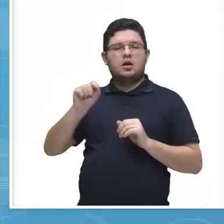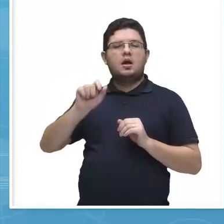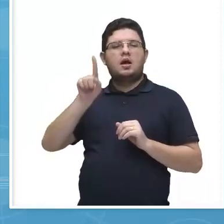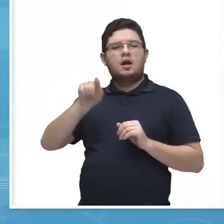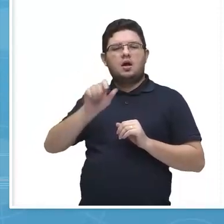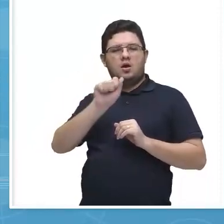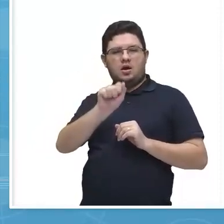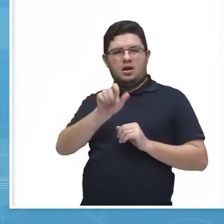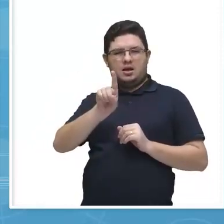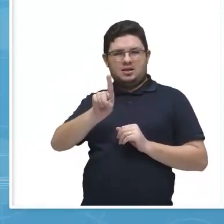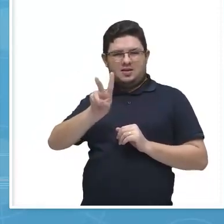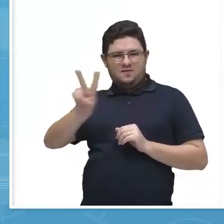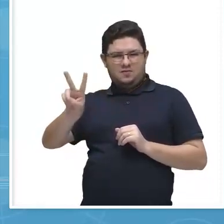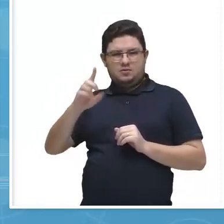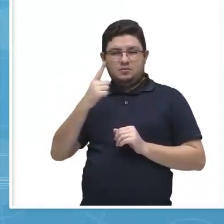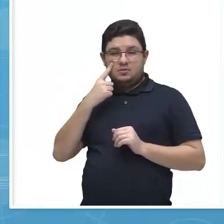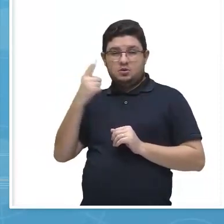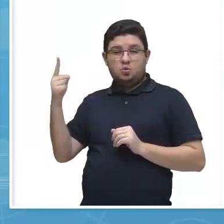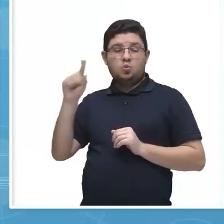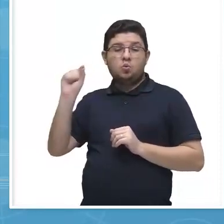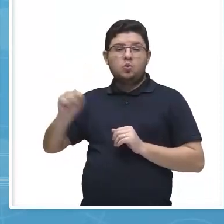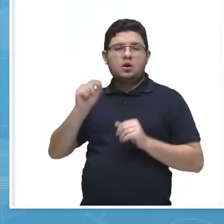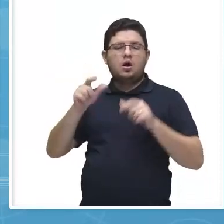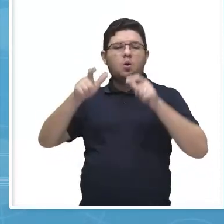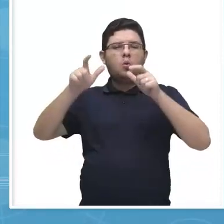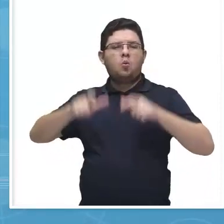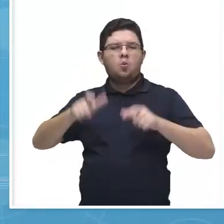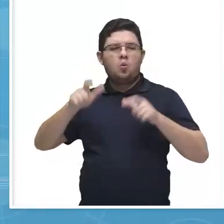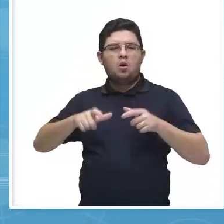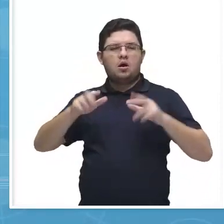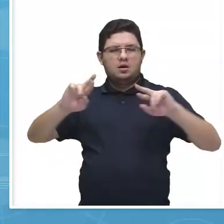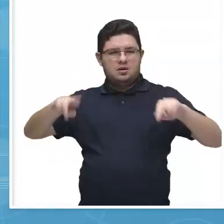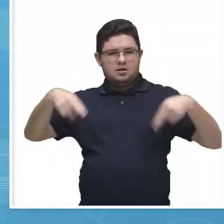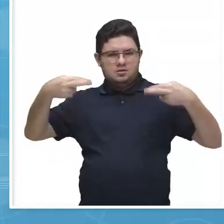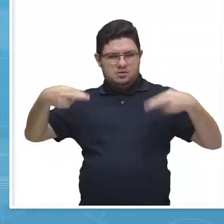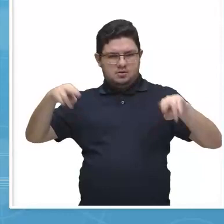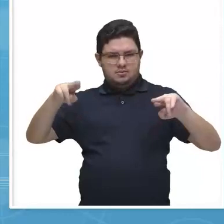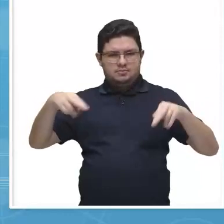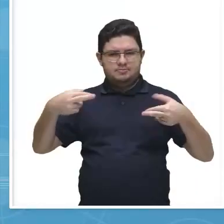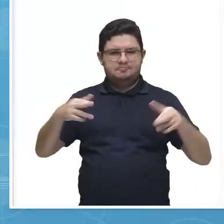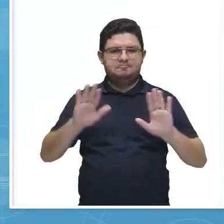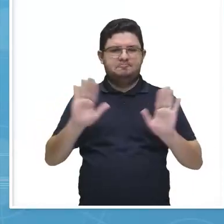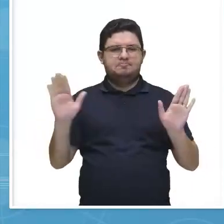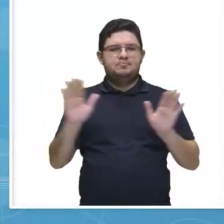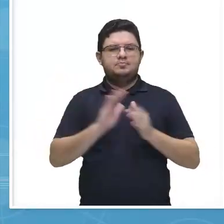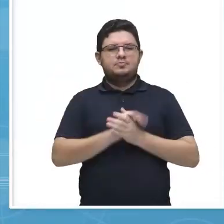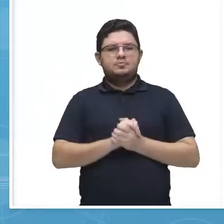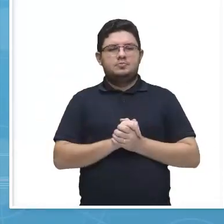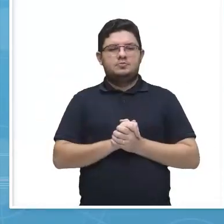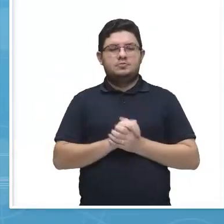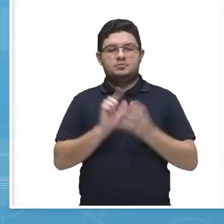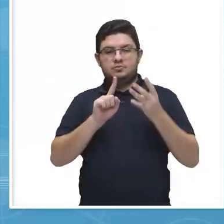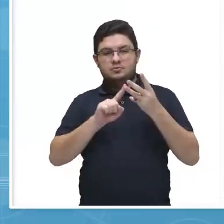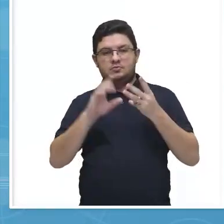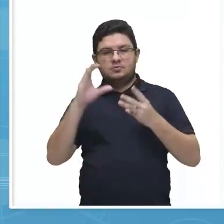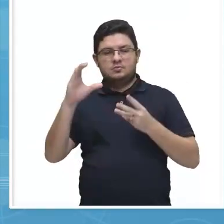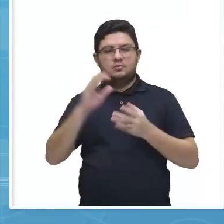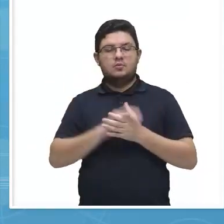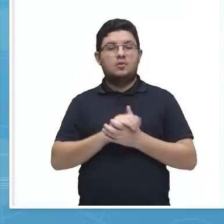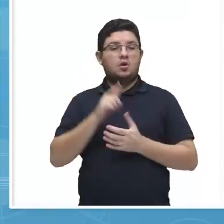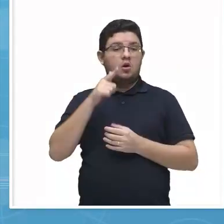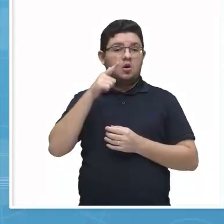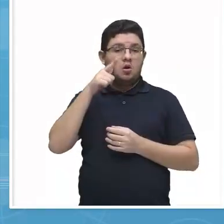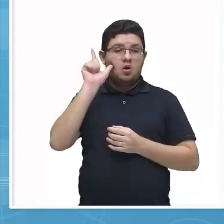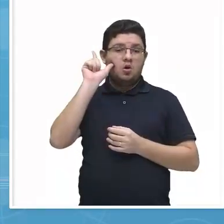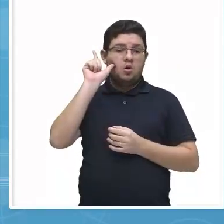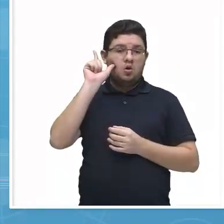De lugar. Foi onde ela deitou. O lugar onde ela deitou. Certo? O menino chorou ontem. O menino, você